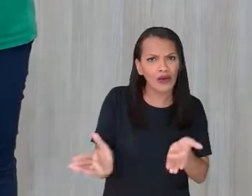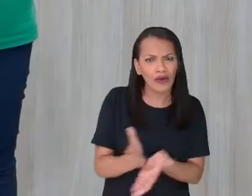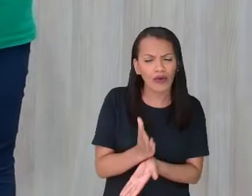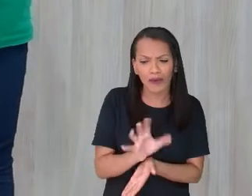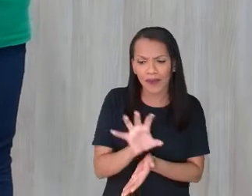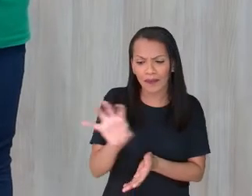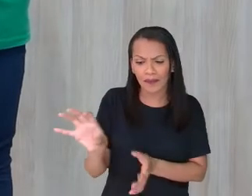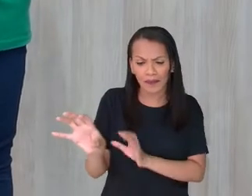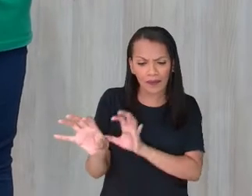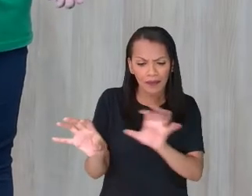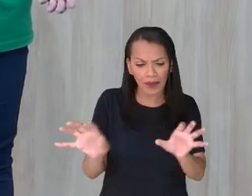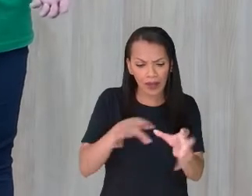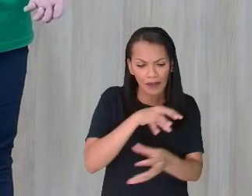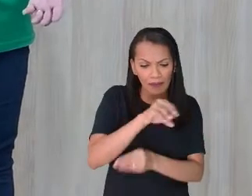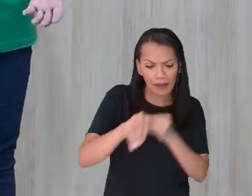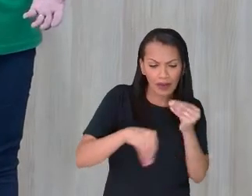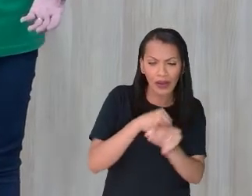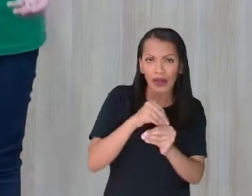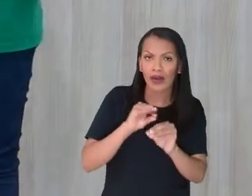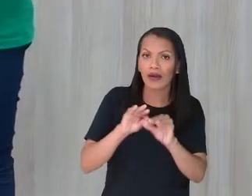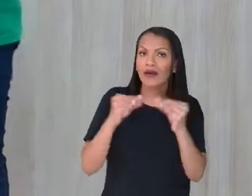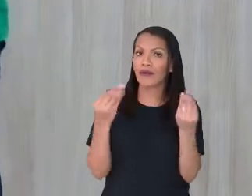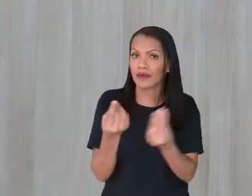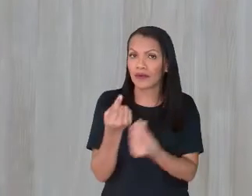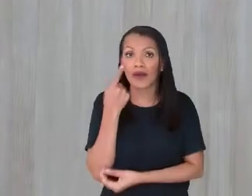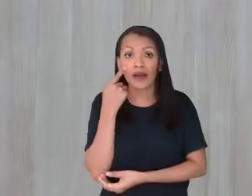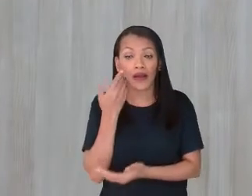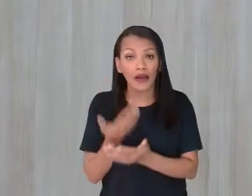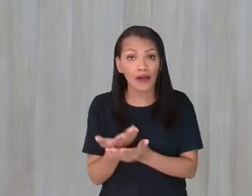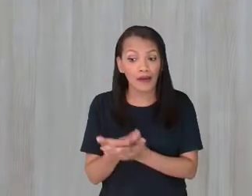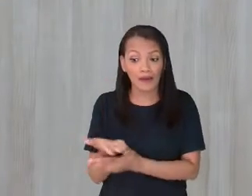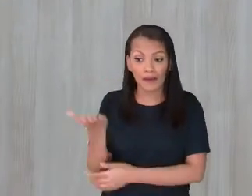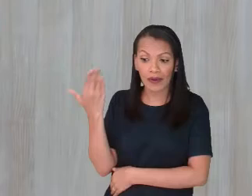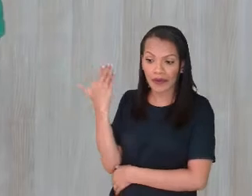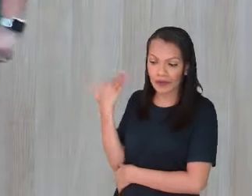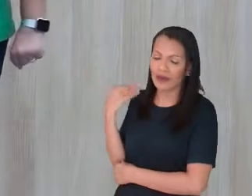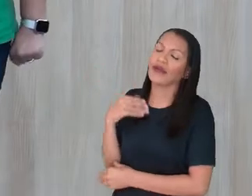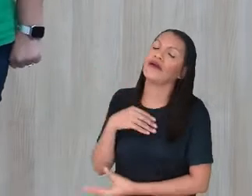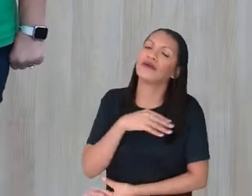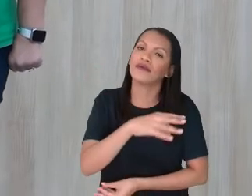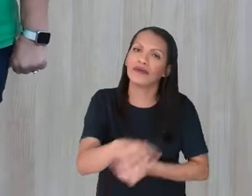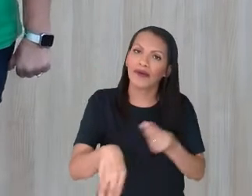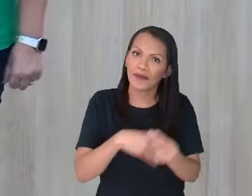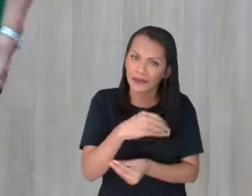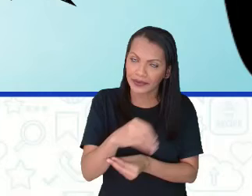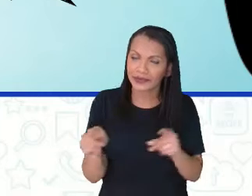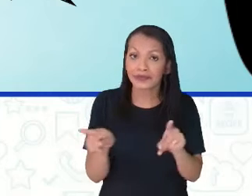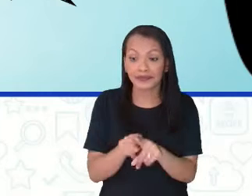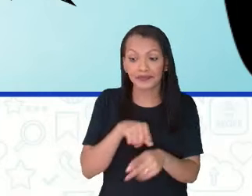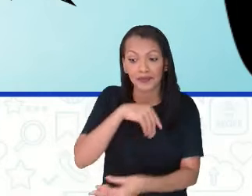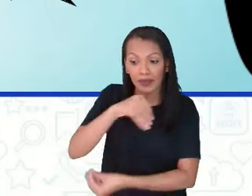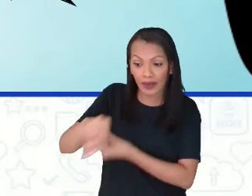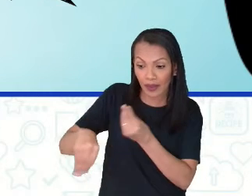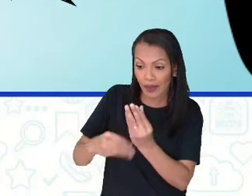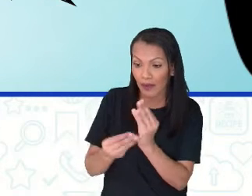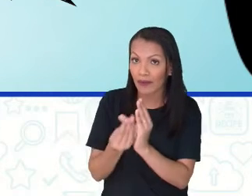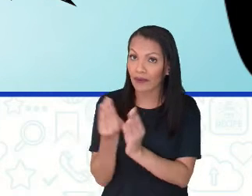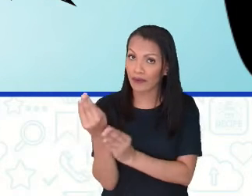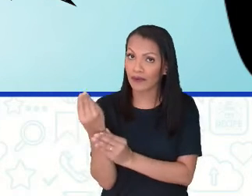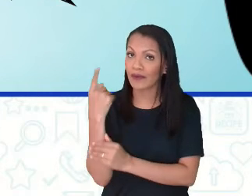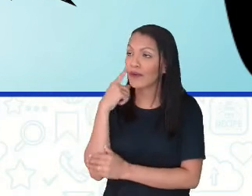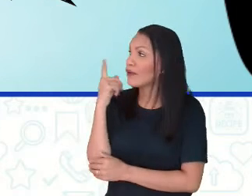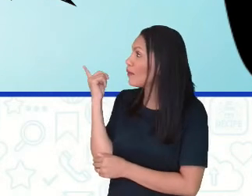de mistura, tanto da heterogênea da aula passada como da homogênea, olha o que eu estou propondo a vocês. Vejam aí a minha